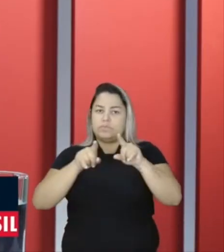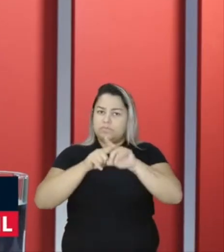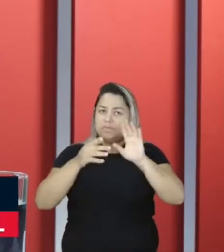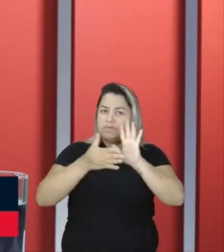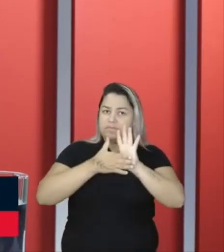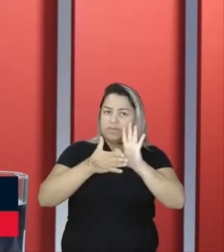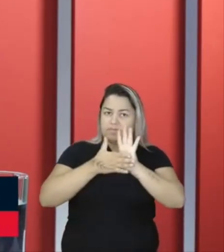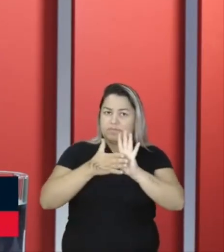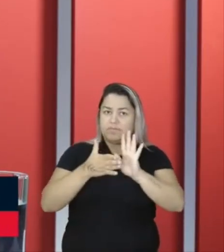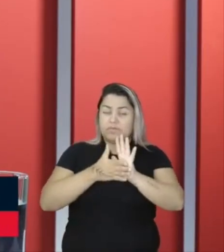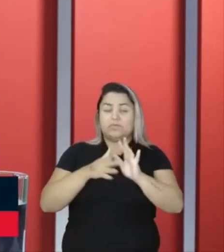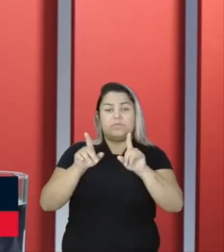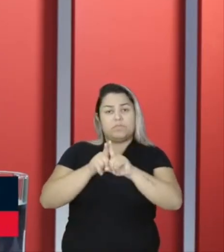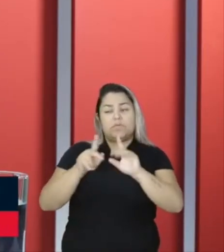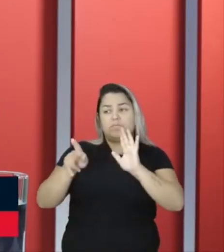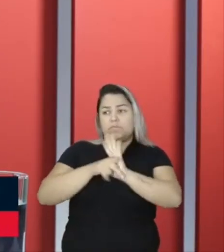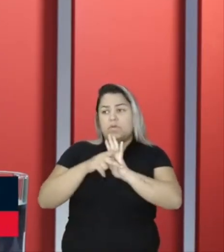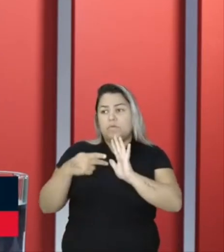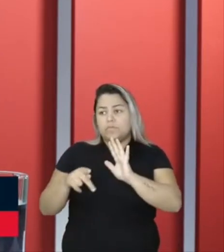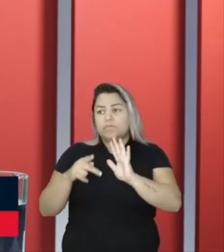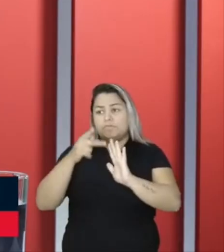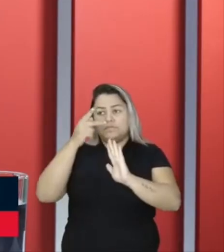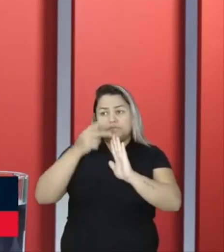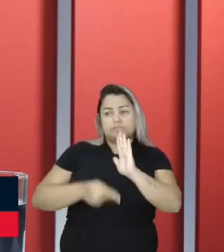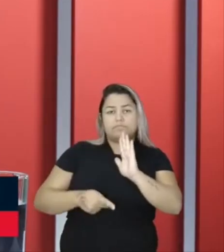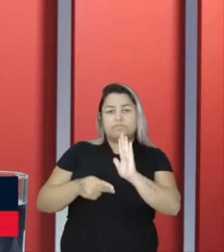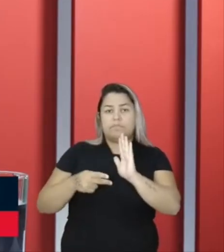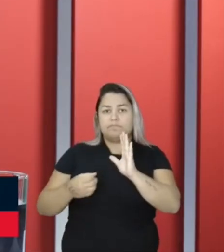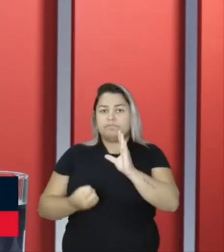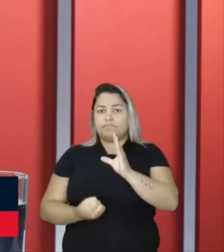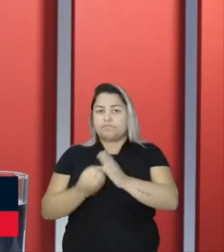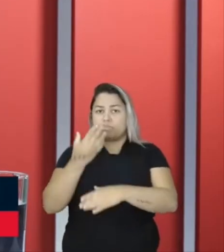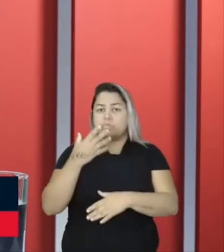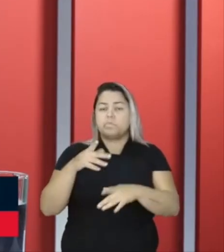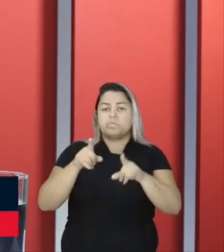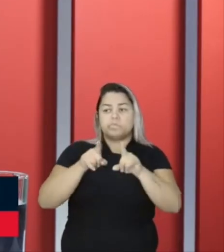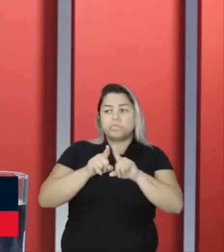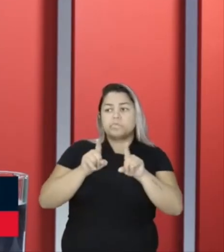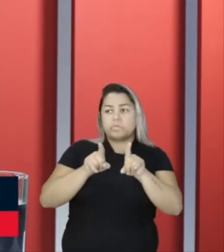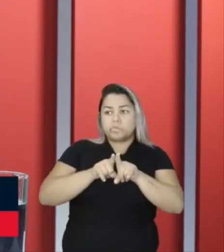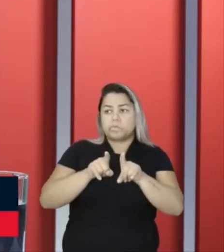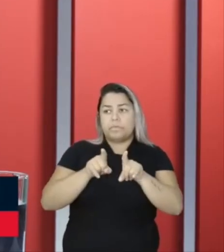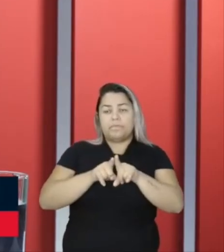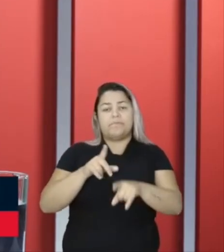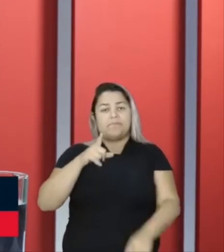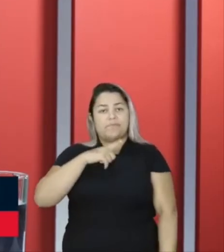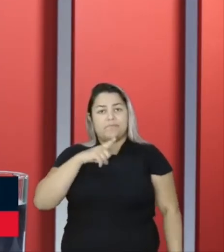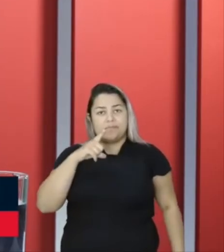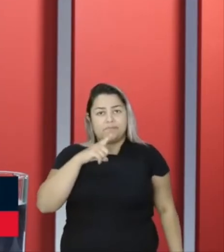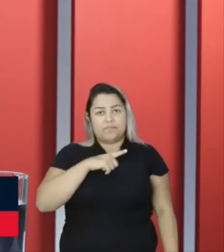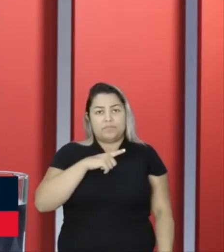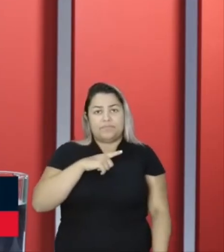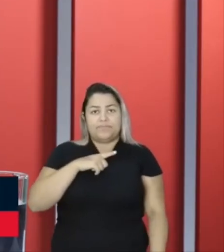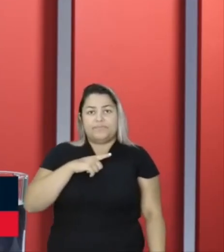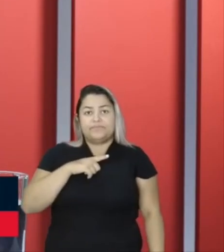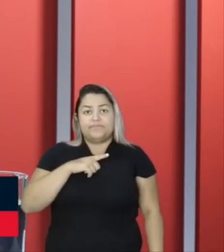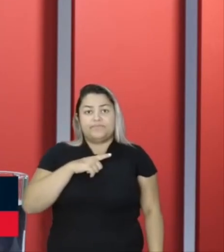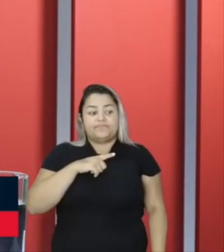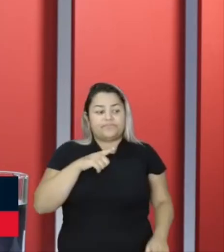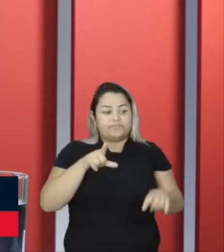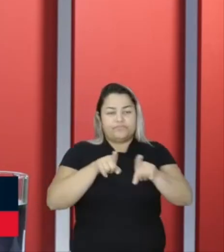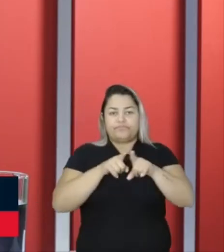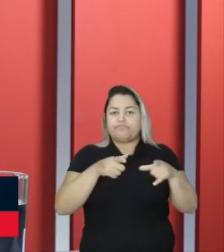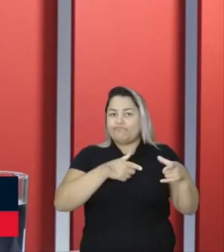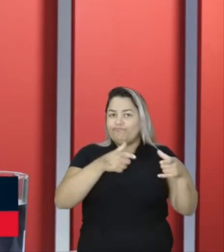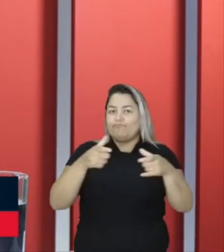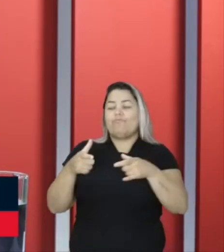o próprio projeto que é nascido dessa participação, e já vai ter ali ambientes